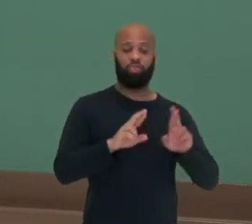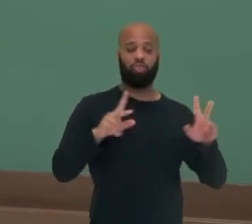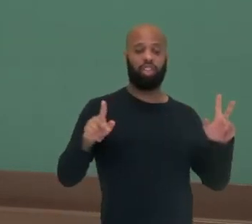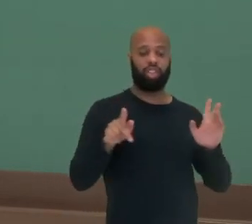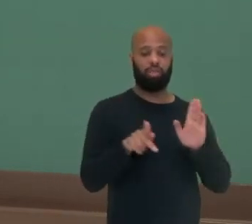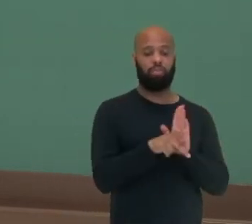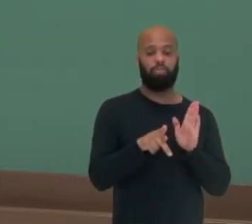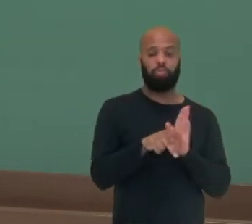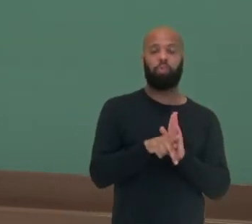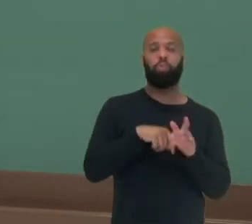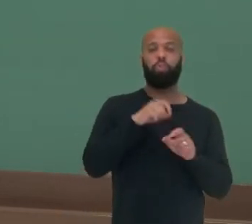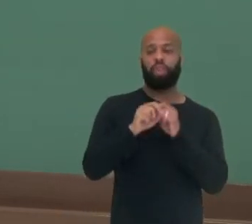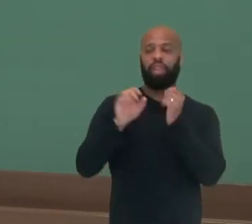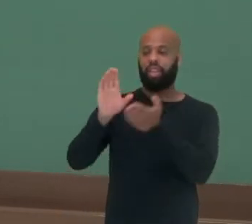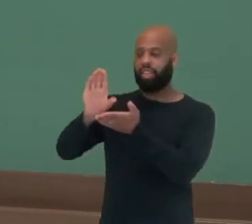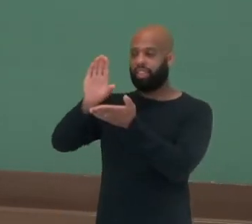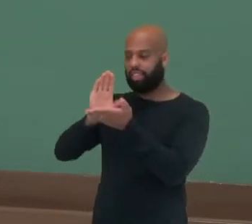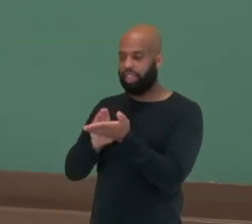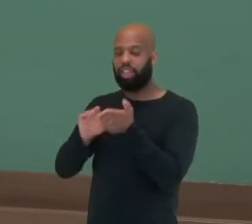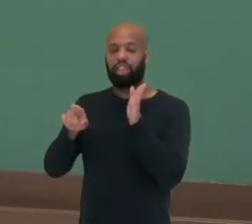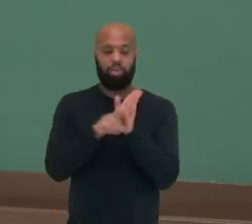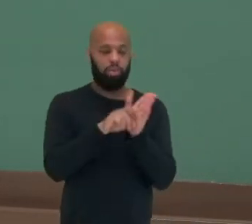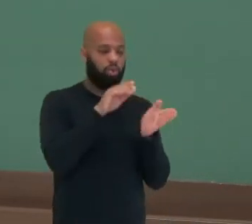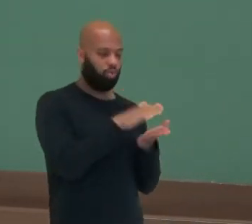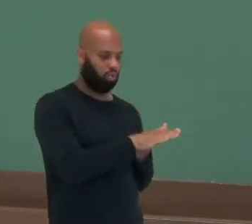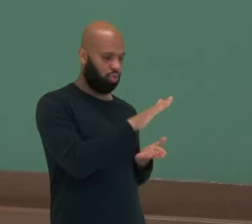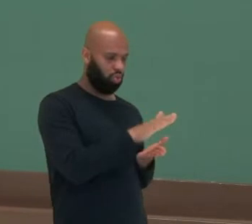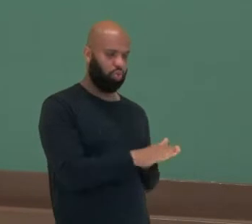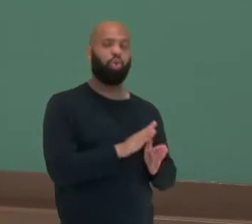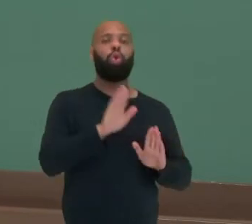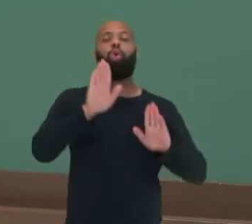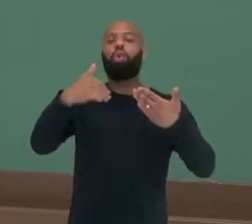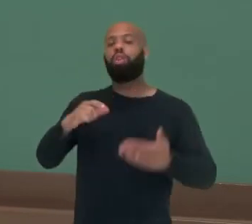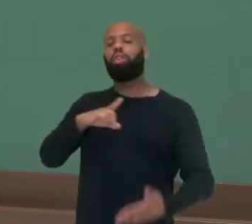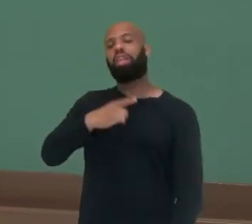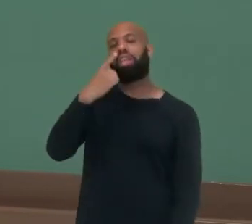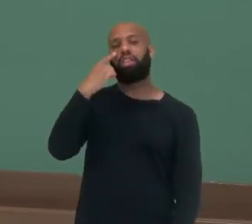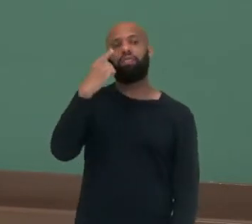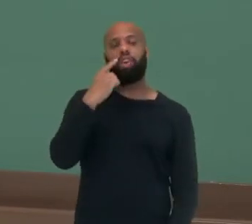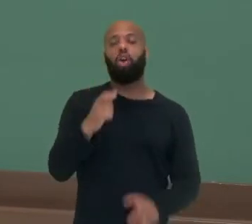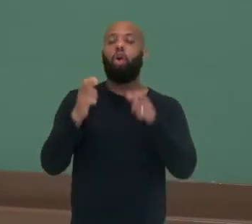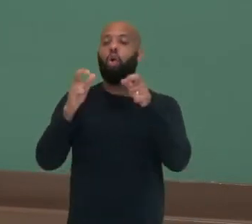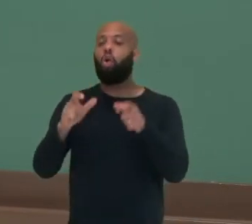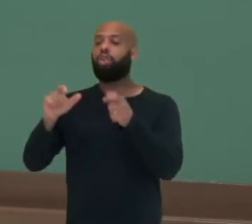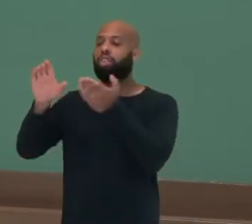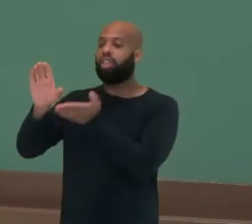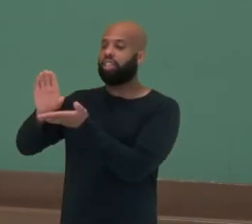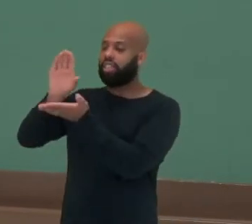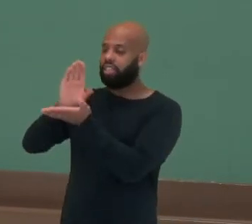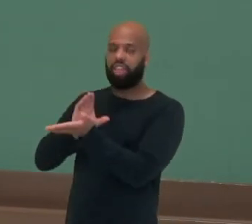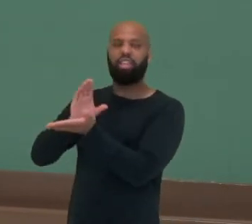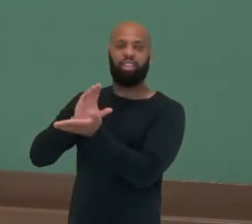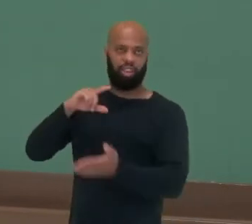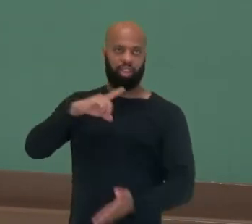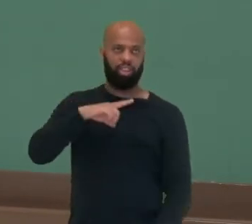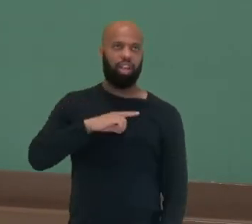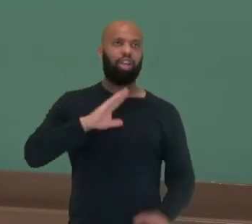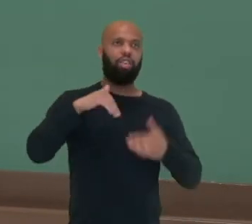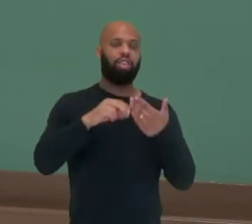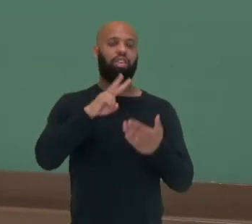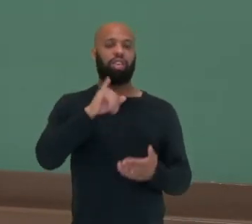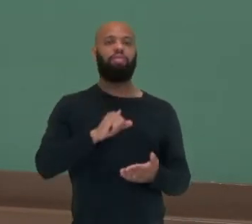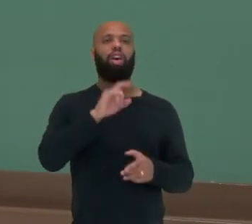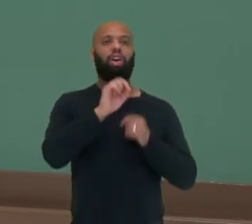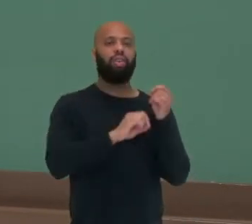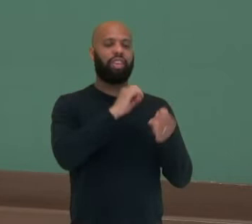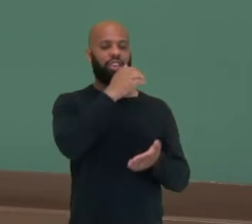o custo. Então, nós vamos ter que olhar aqui, aonde está a nossa receita e subtrair o